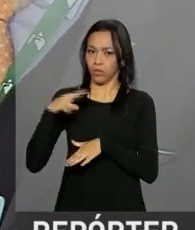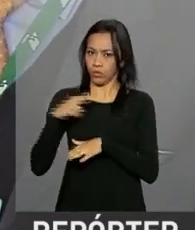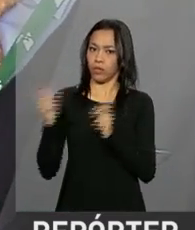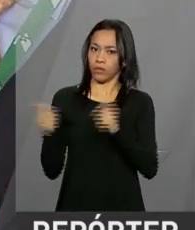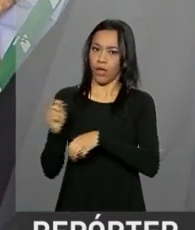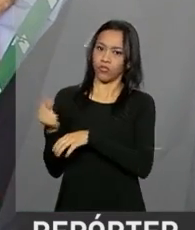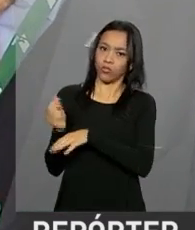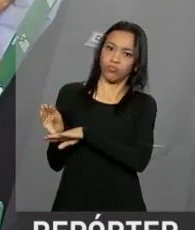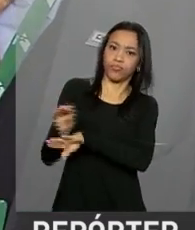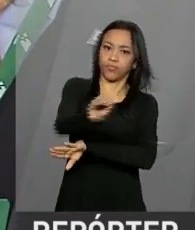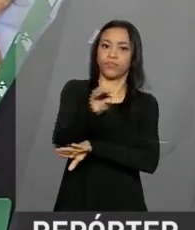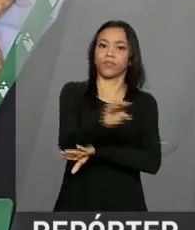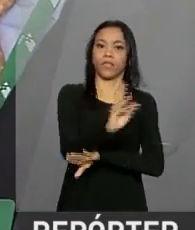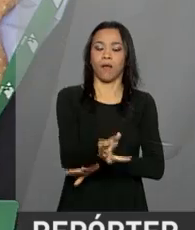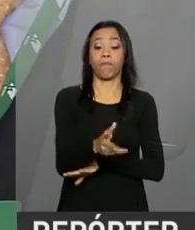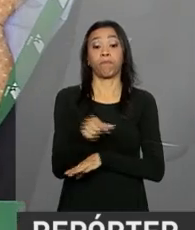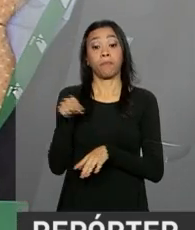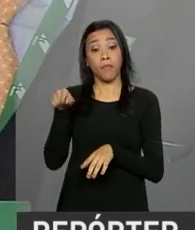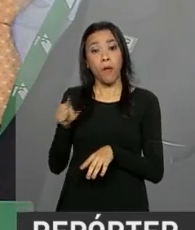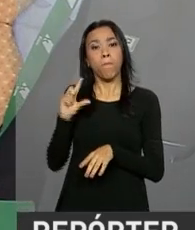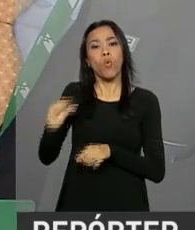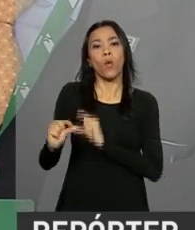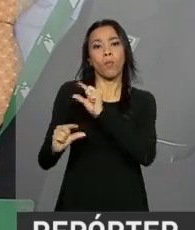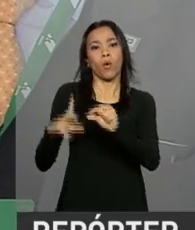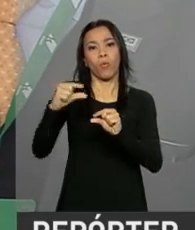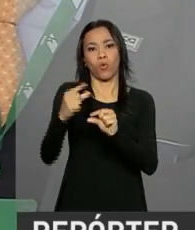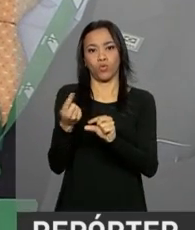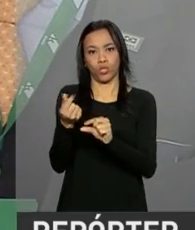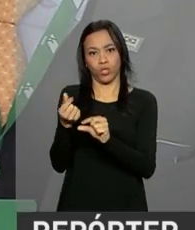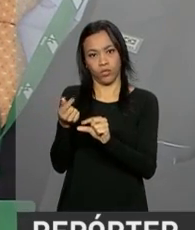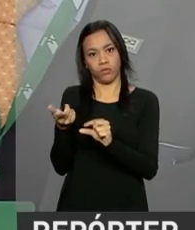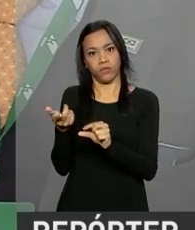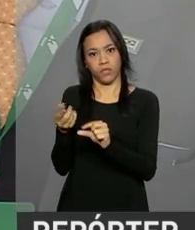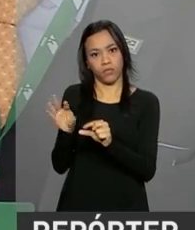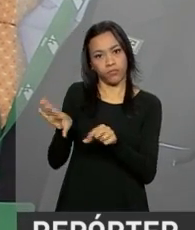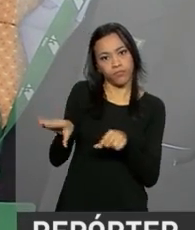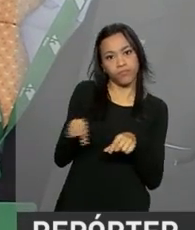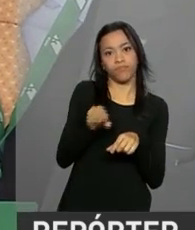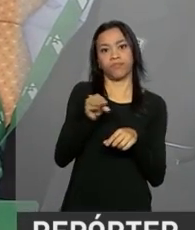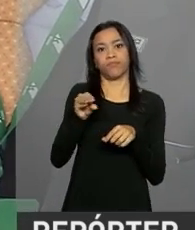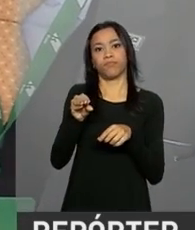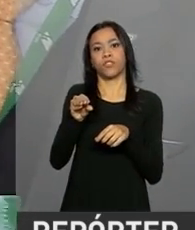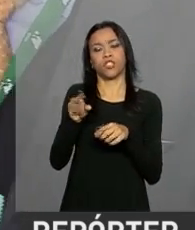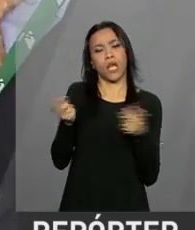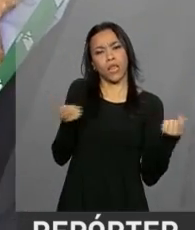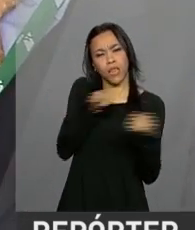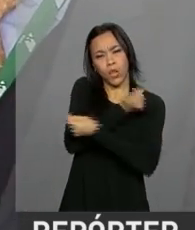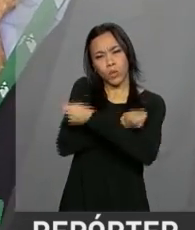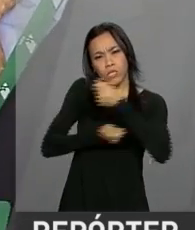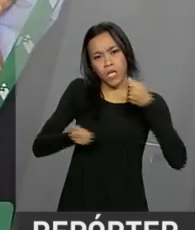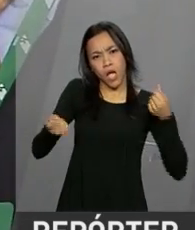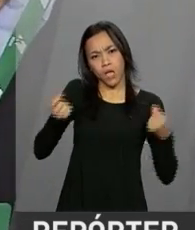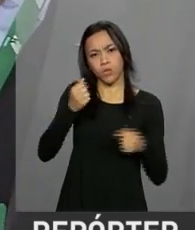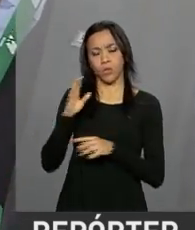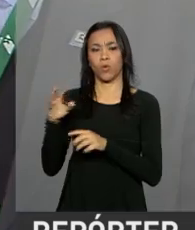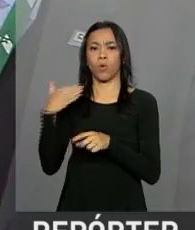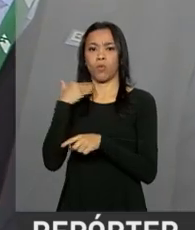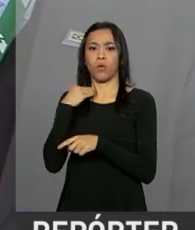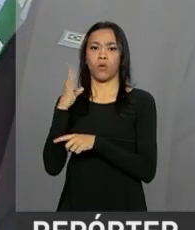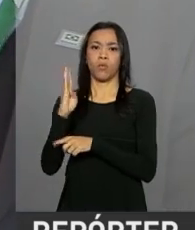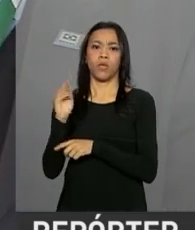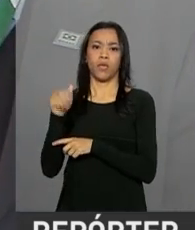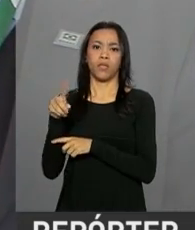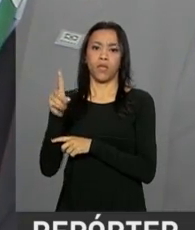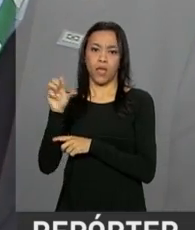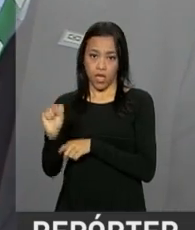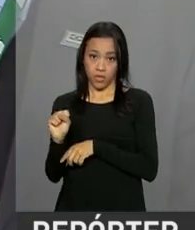que vão ser tirados pouco a pouco, né? Eles já foram negociados com o BNDES, a